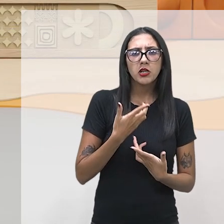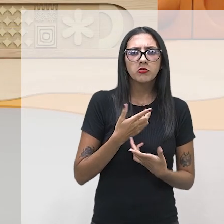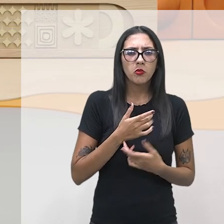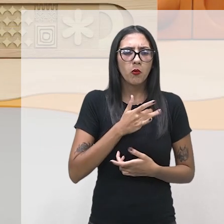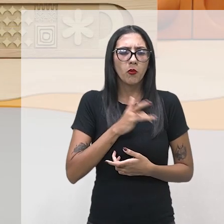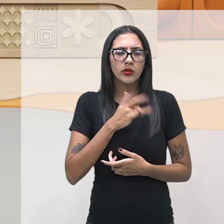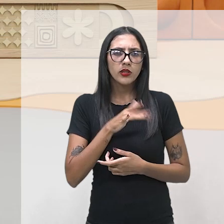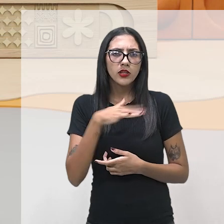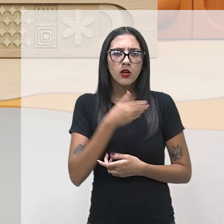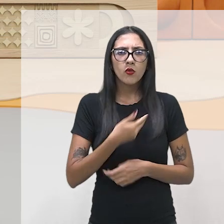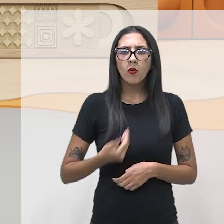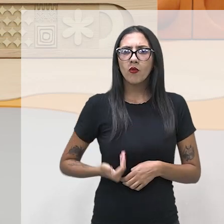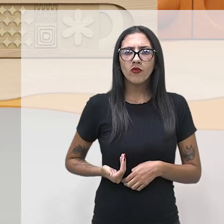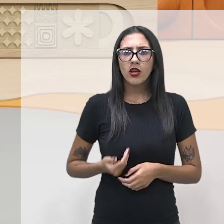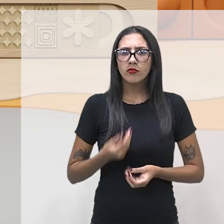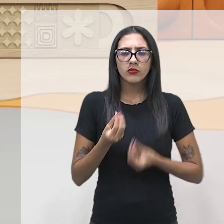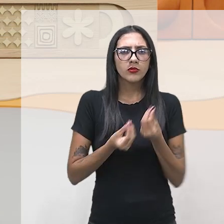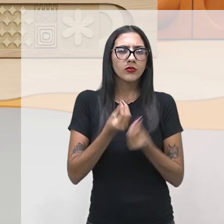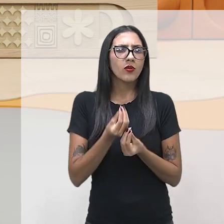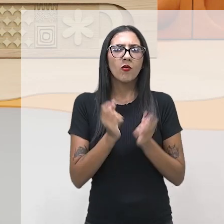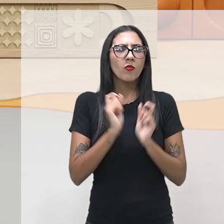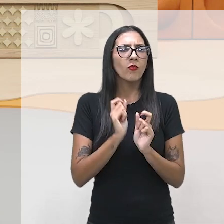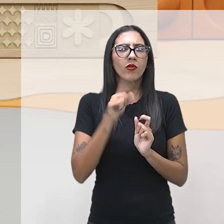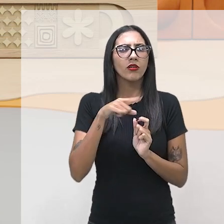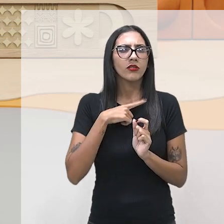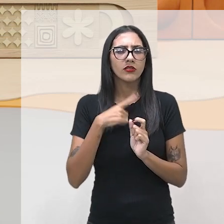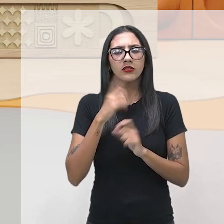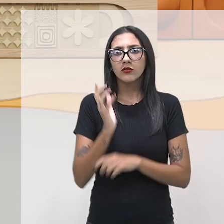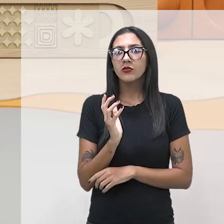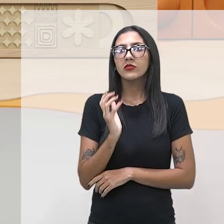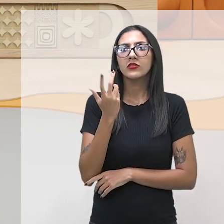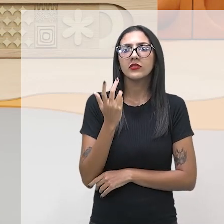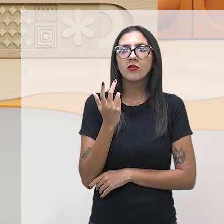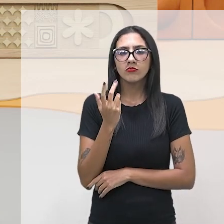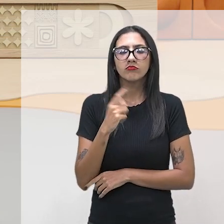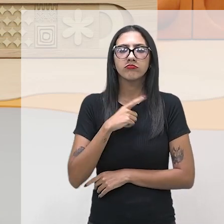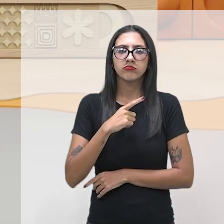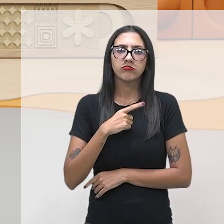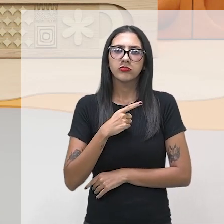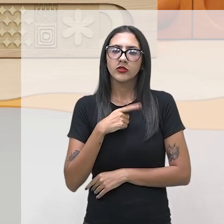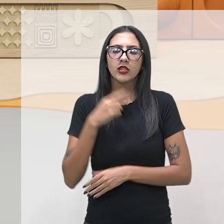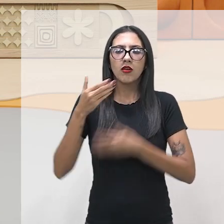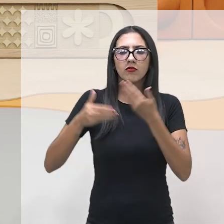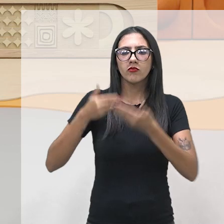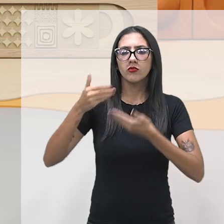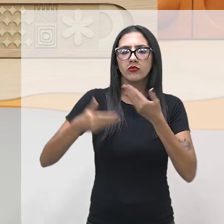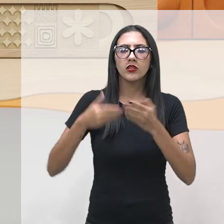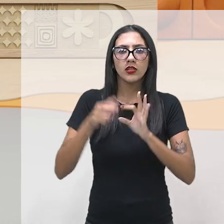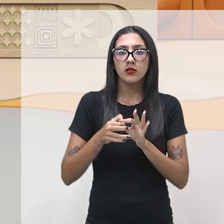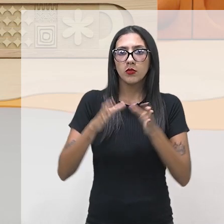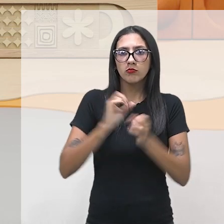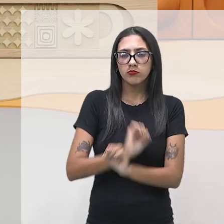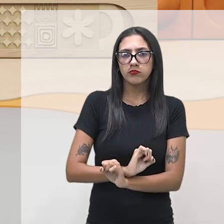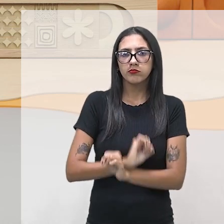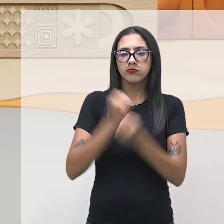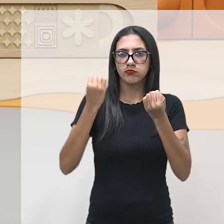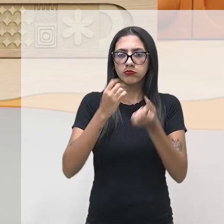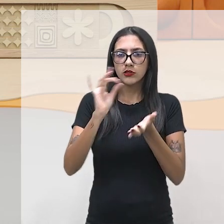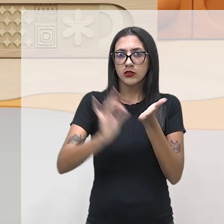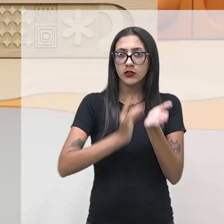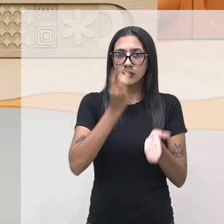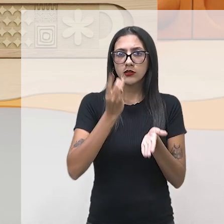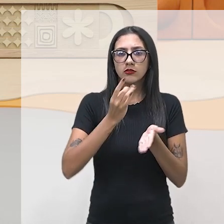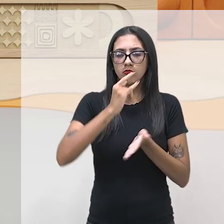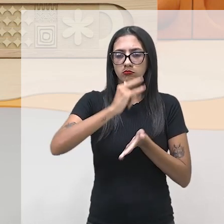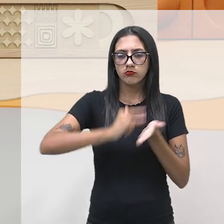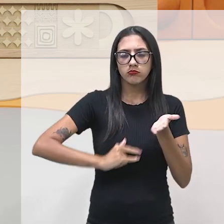que aconteceu, de fato, que culminou ali com a libertação dos escravizados, a assinatura da Lei Áurea pela